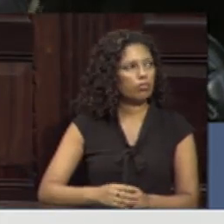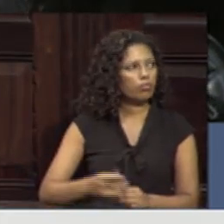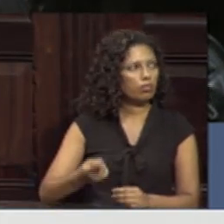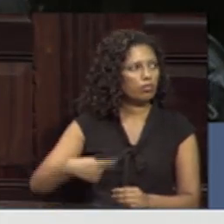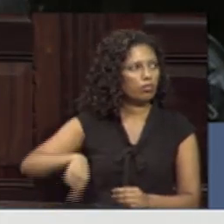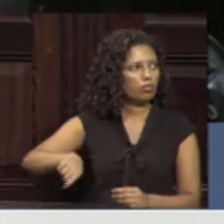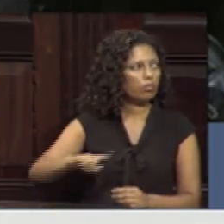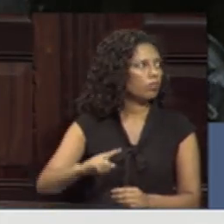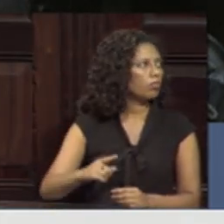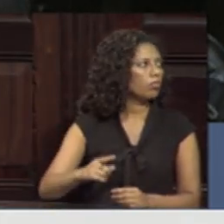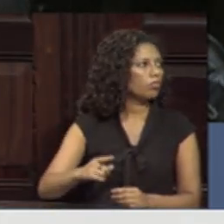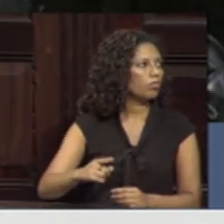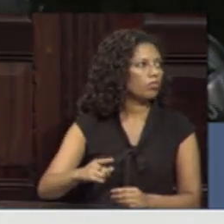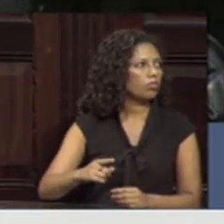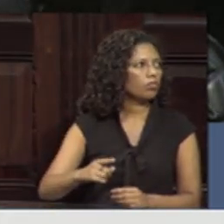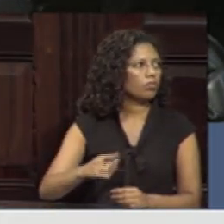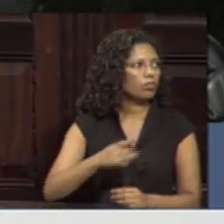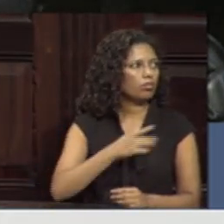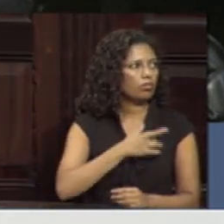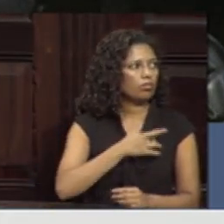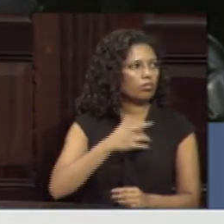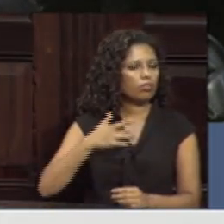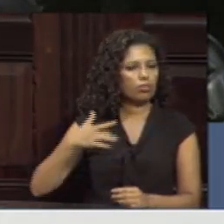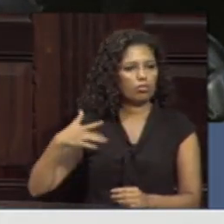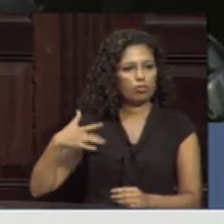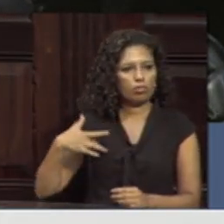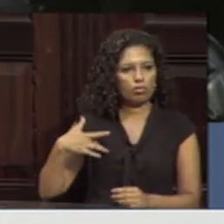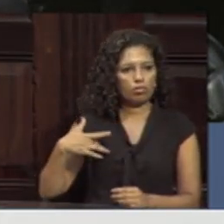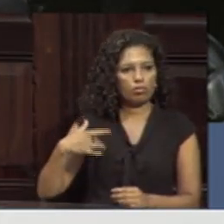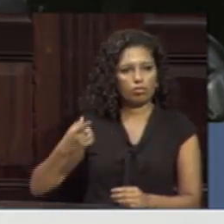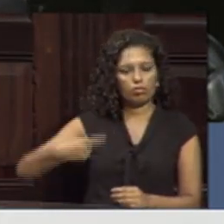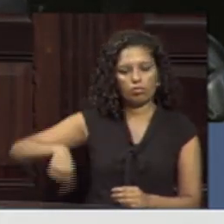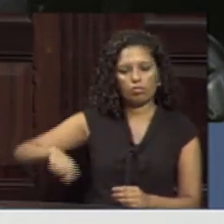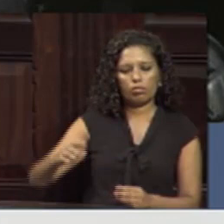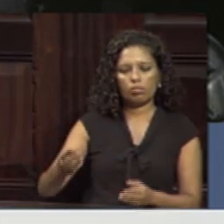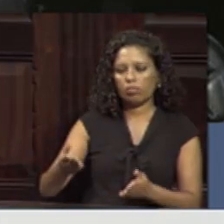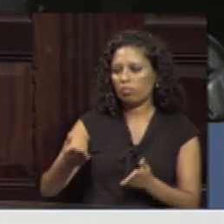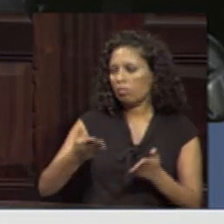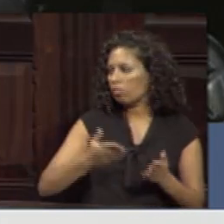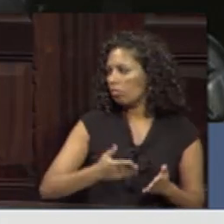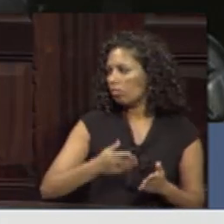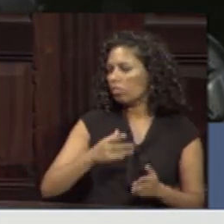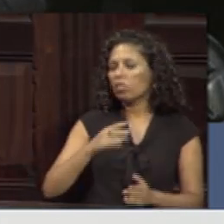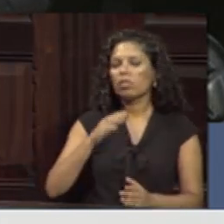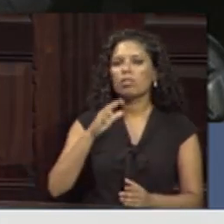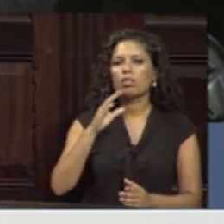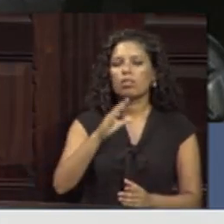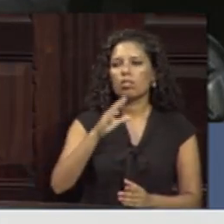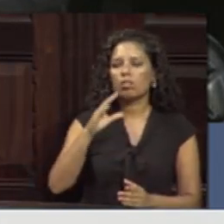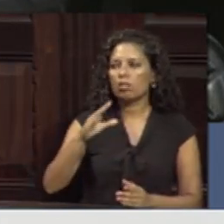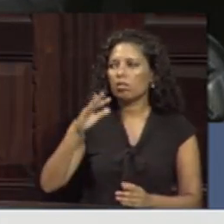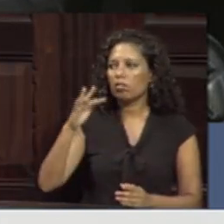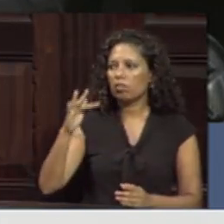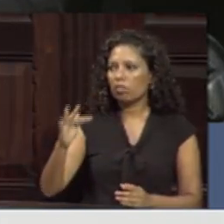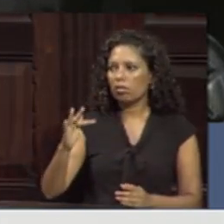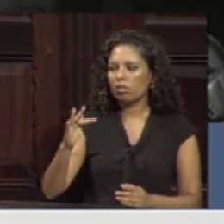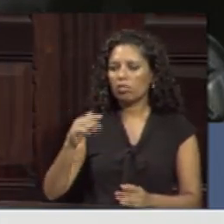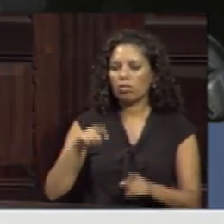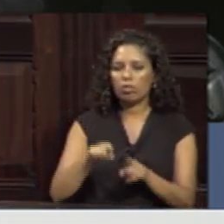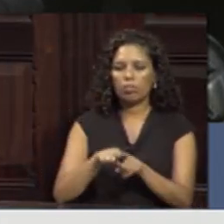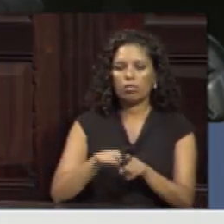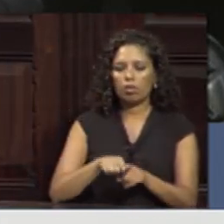nós recebemos hoje o pessoal da saúde em relação ao PCCS, recebemos também o pessoal da área da